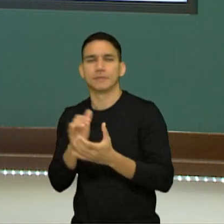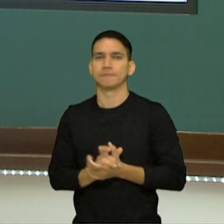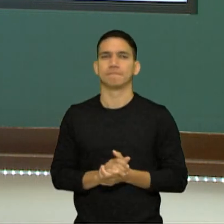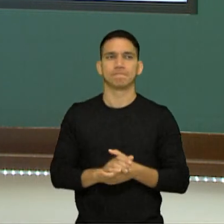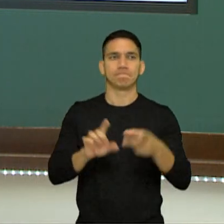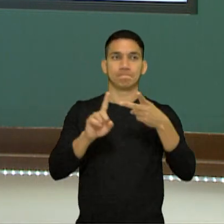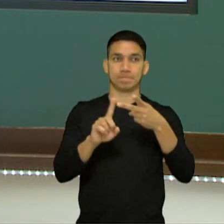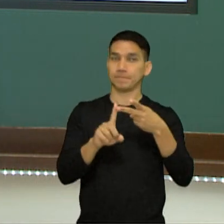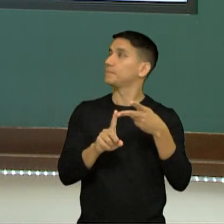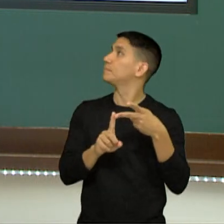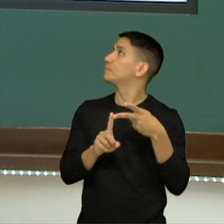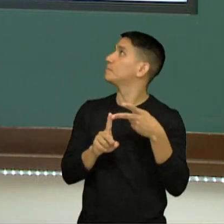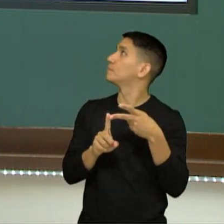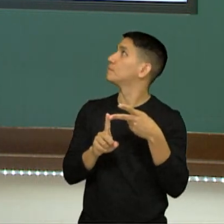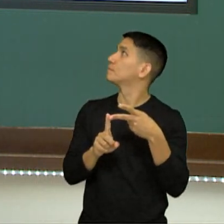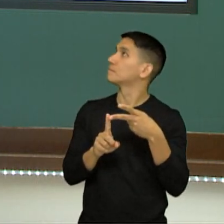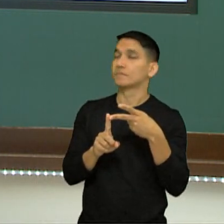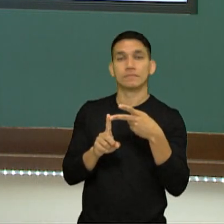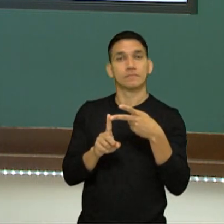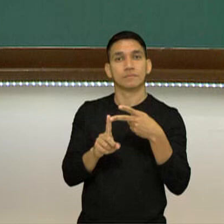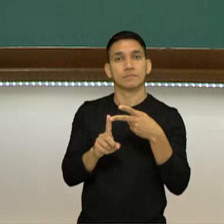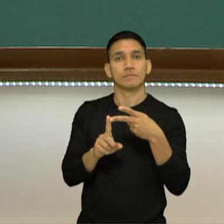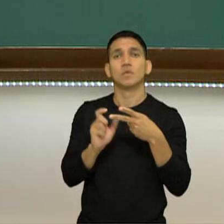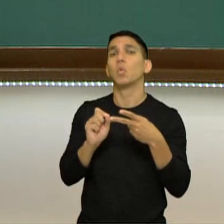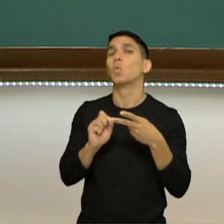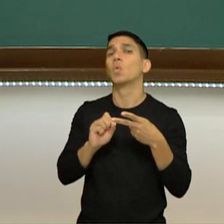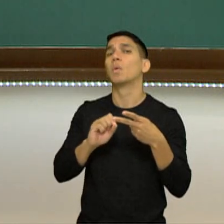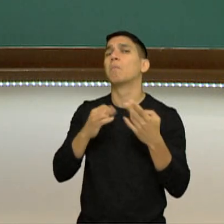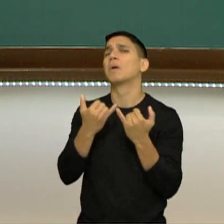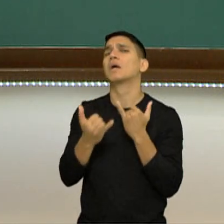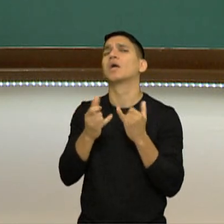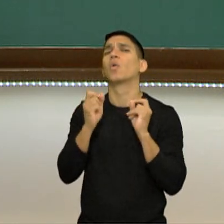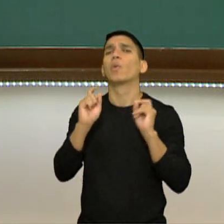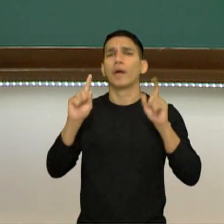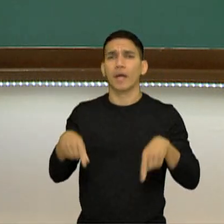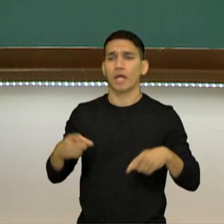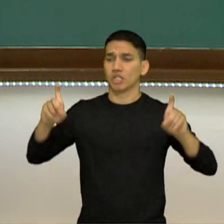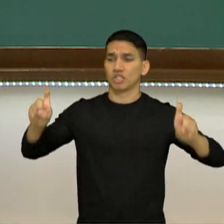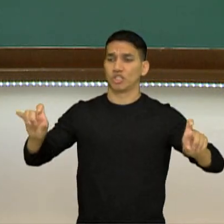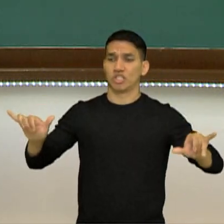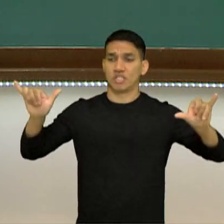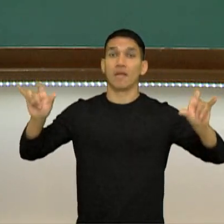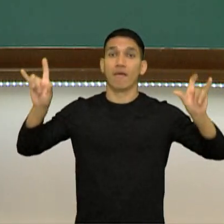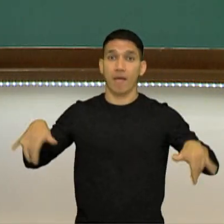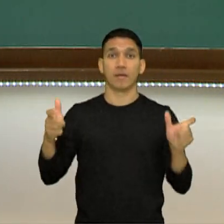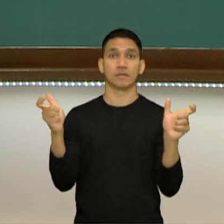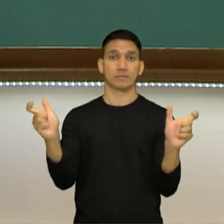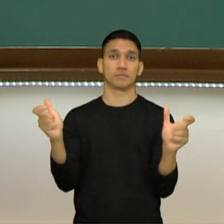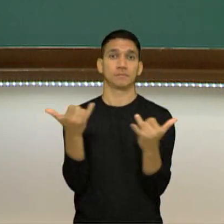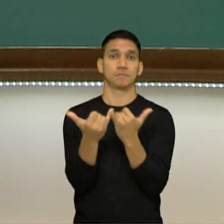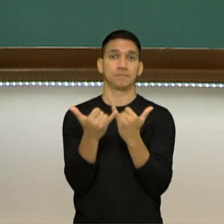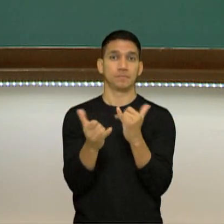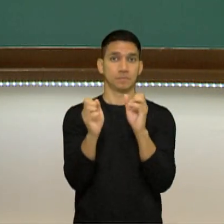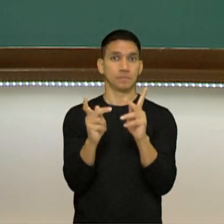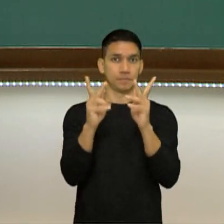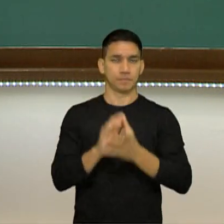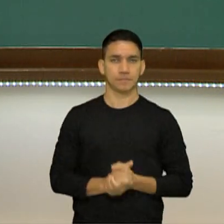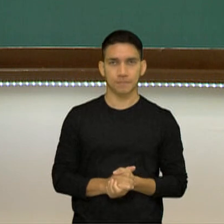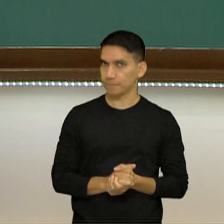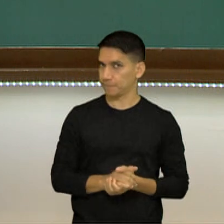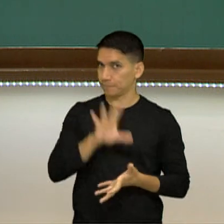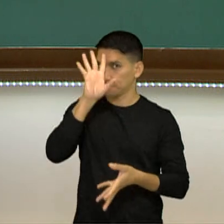o mesmo expoente em cada letra. Vai lembrar disso? A mesma letra e o mesmo expoente